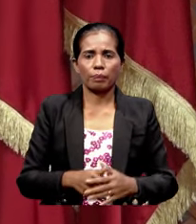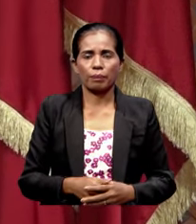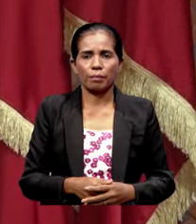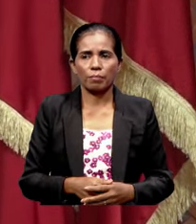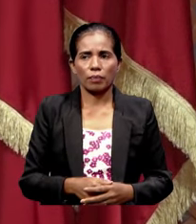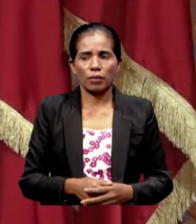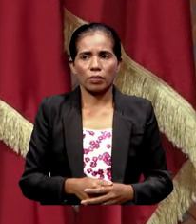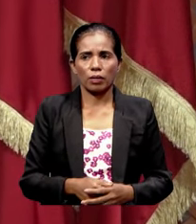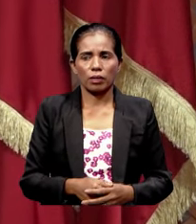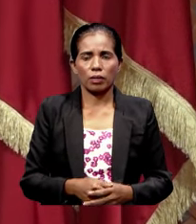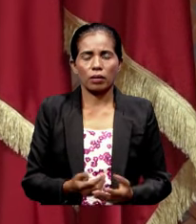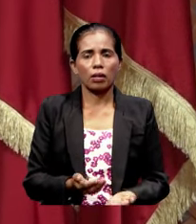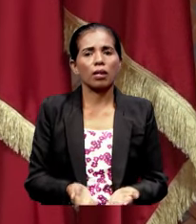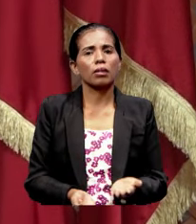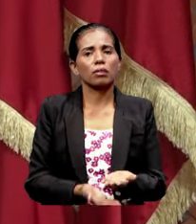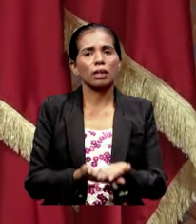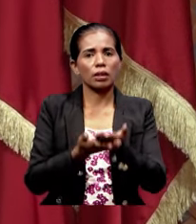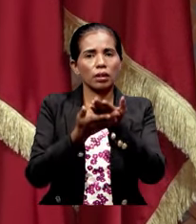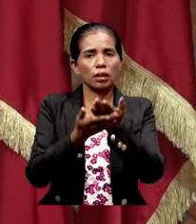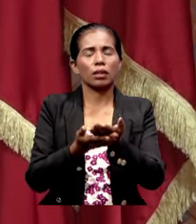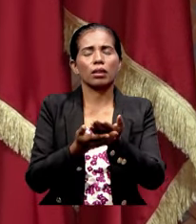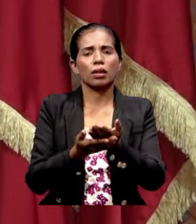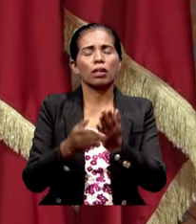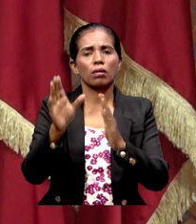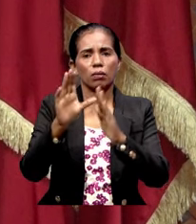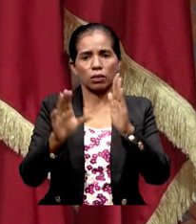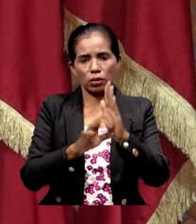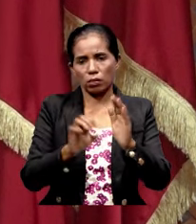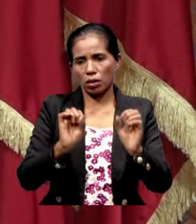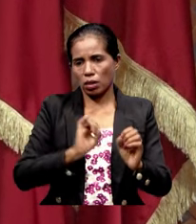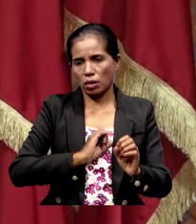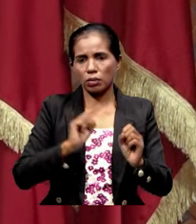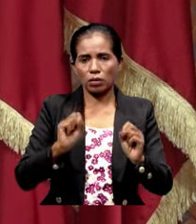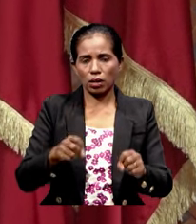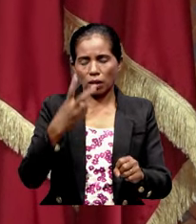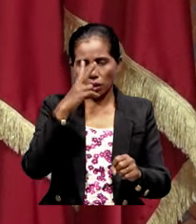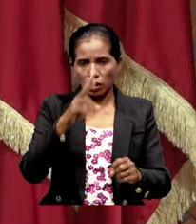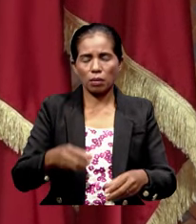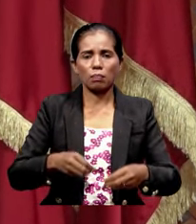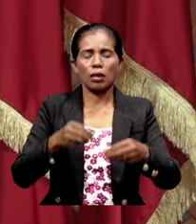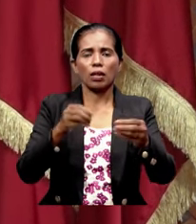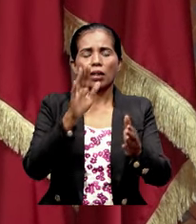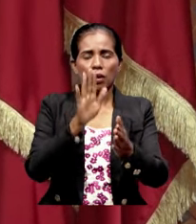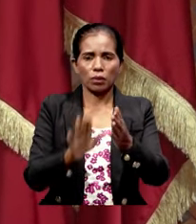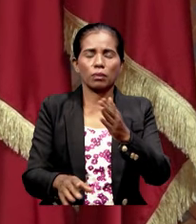na Betânia Constituição, ao ser rei, ele foi indulto.